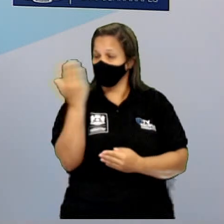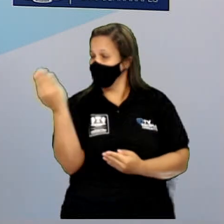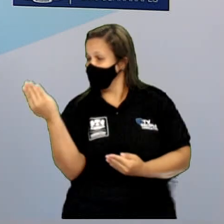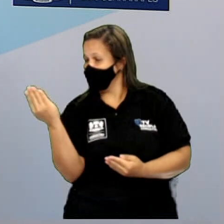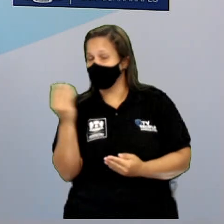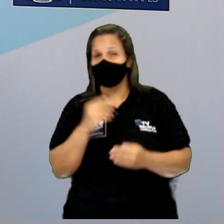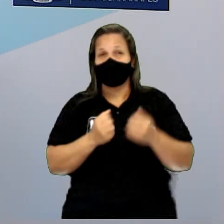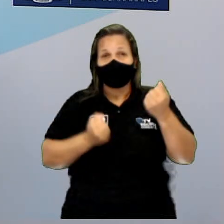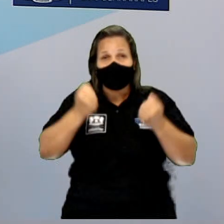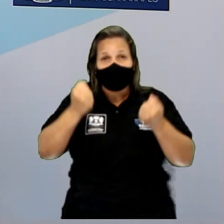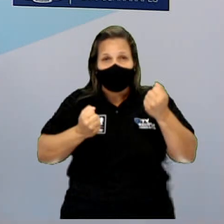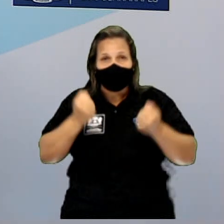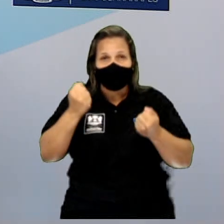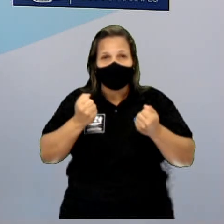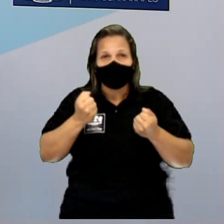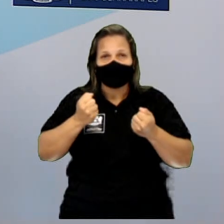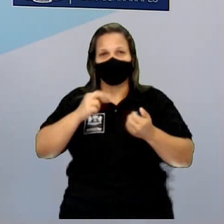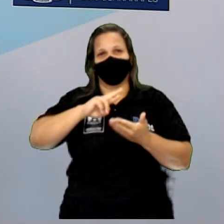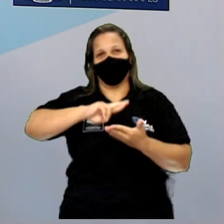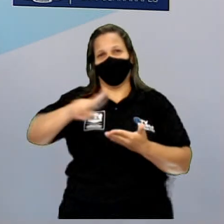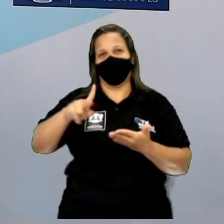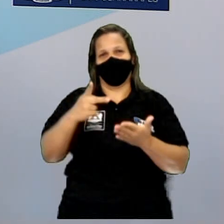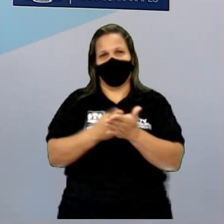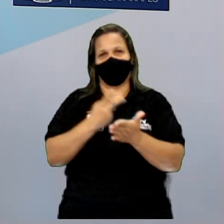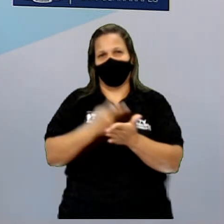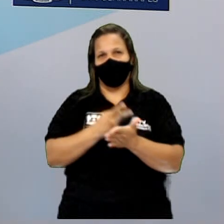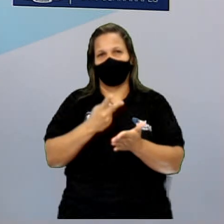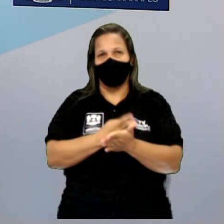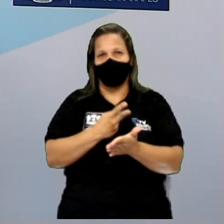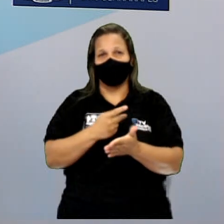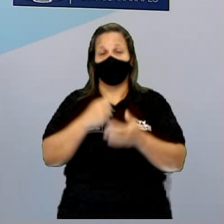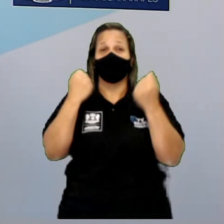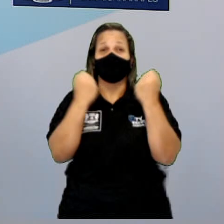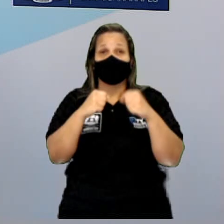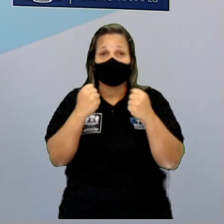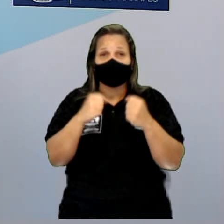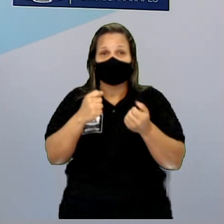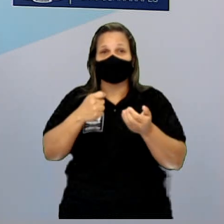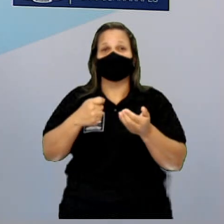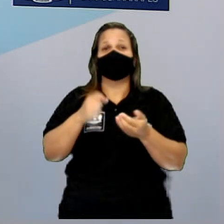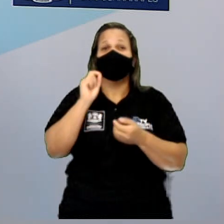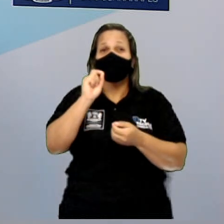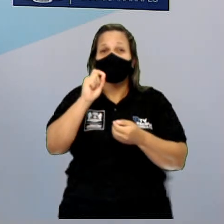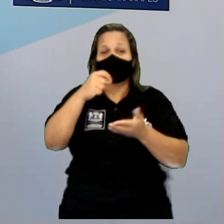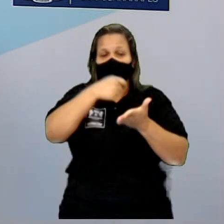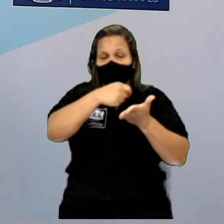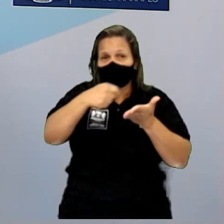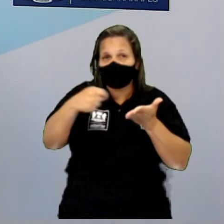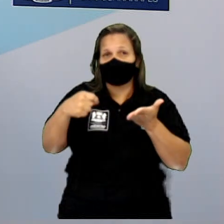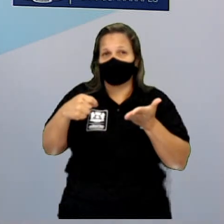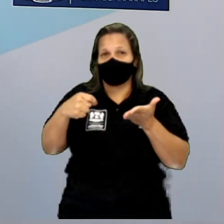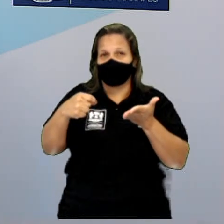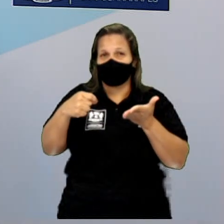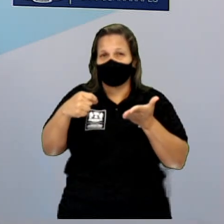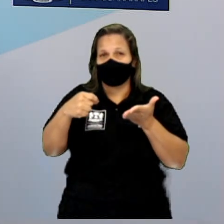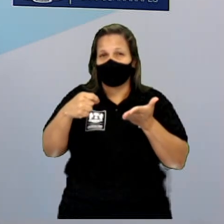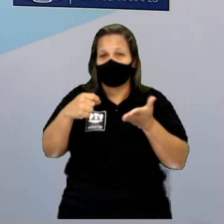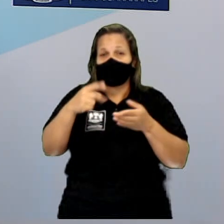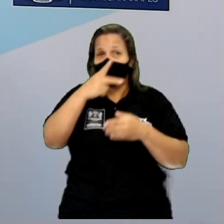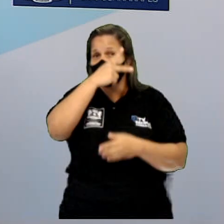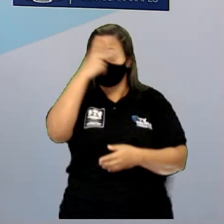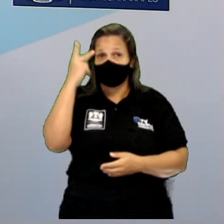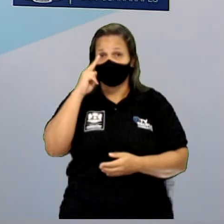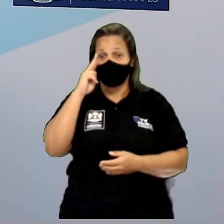forma de escrever para que essa palavra seja refletida no espelho e volte da forma correta,